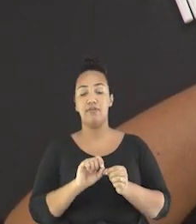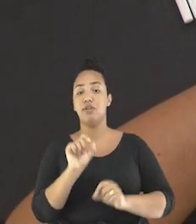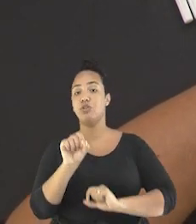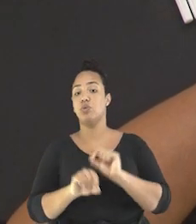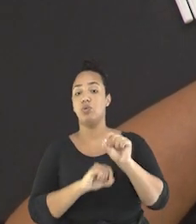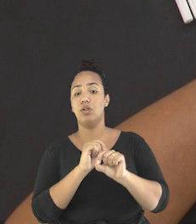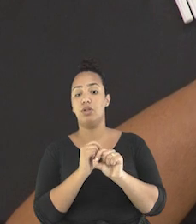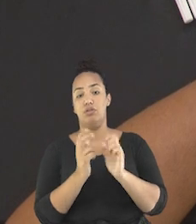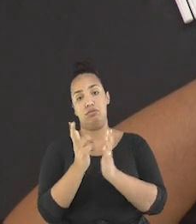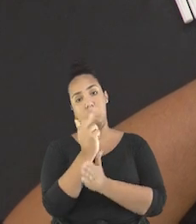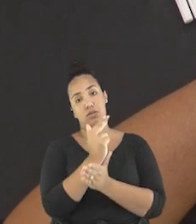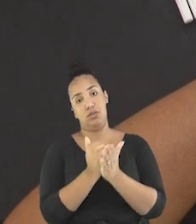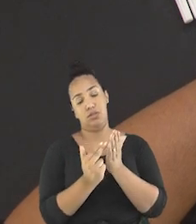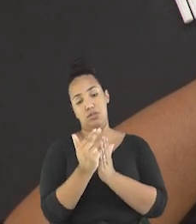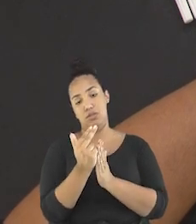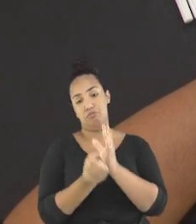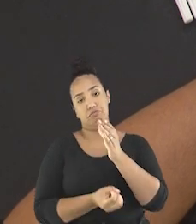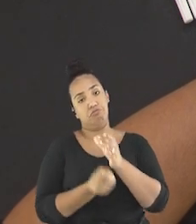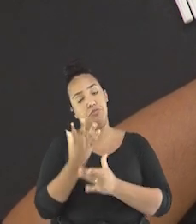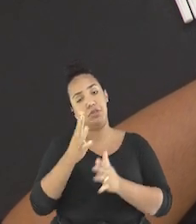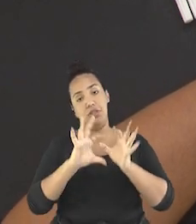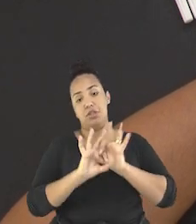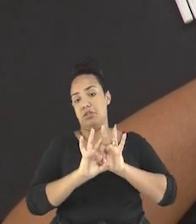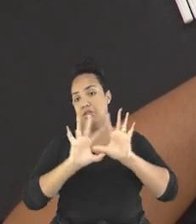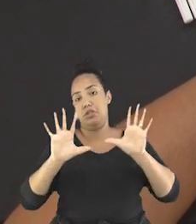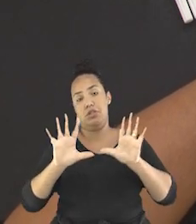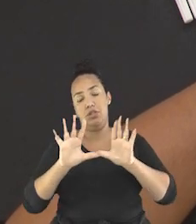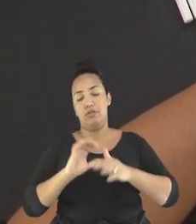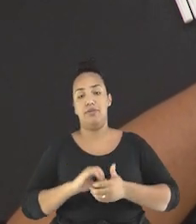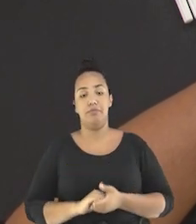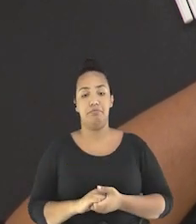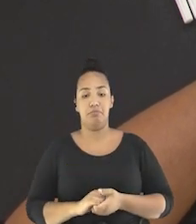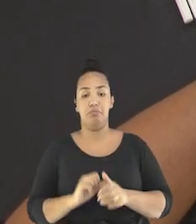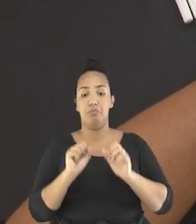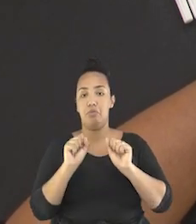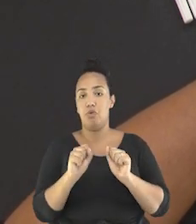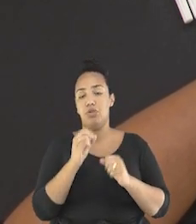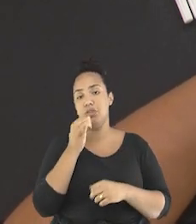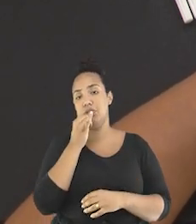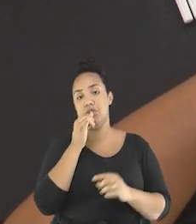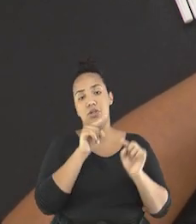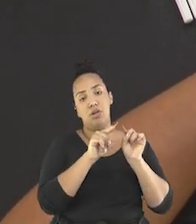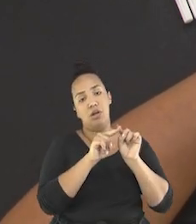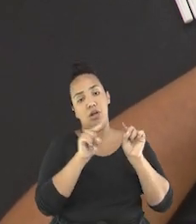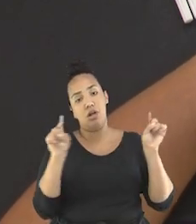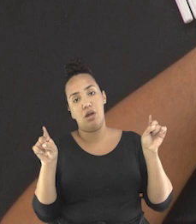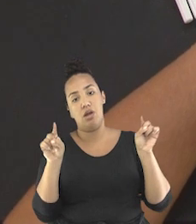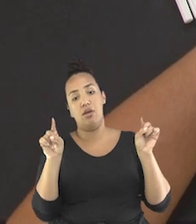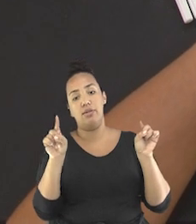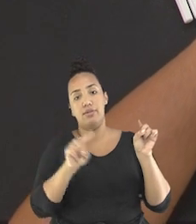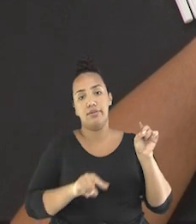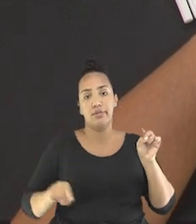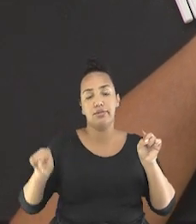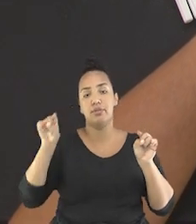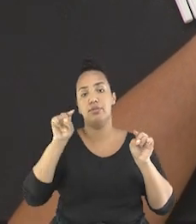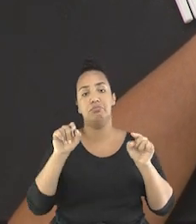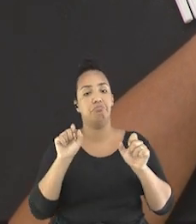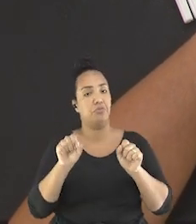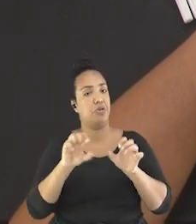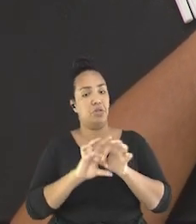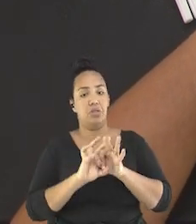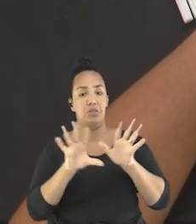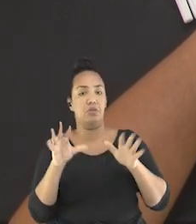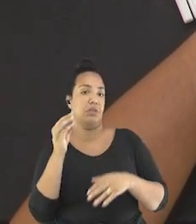aqui do meio. E o que a gente vai fazer aqui? A gente vai fazer um desenho livre, bem colorido, usando traços retos,